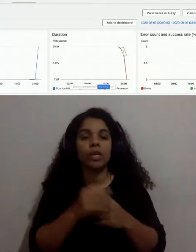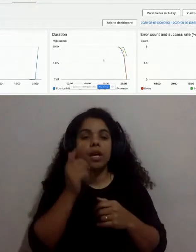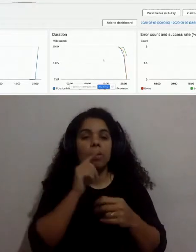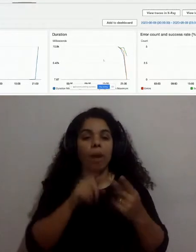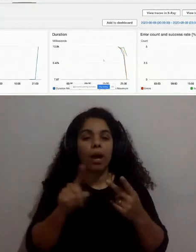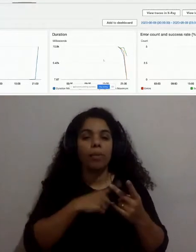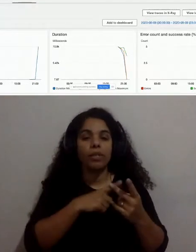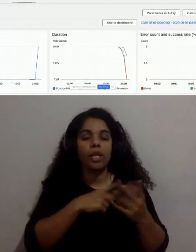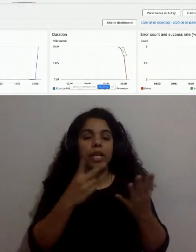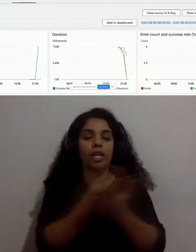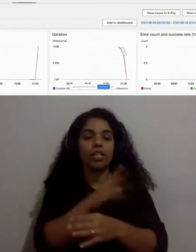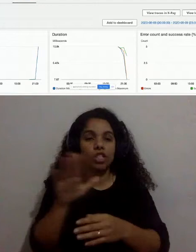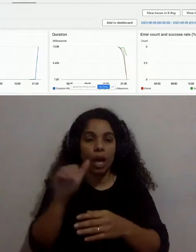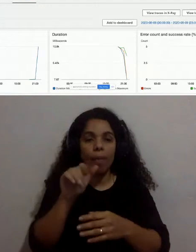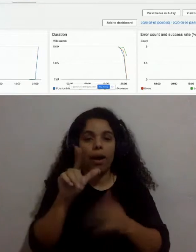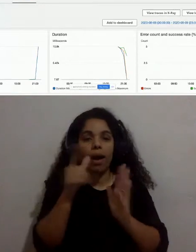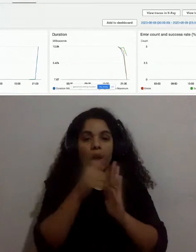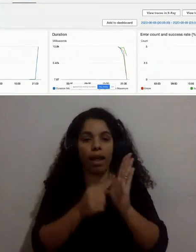o meu Lambda.